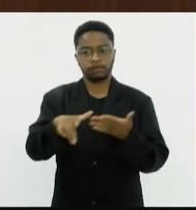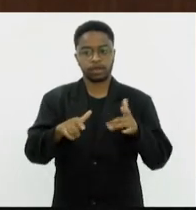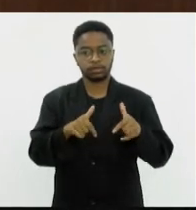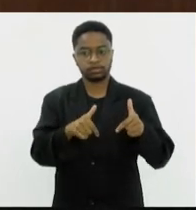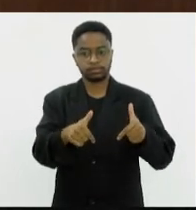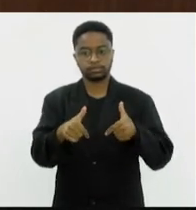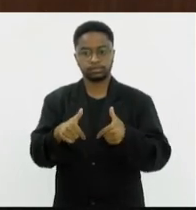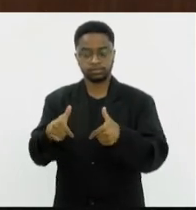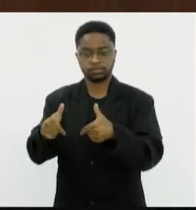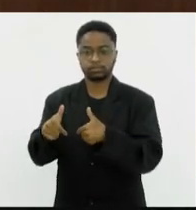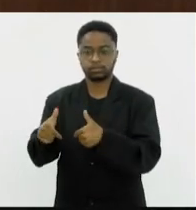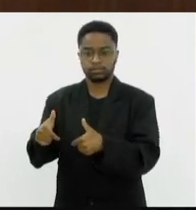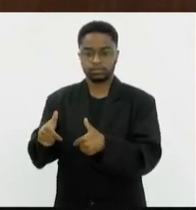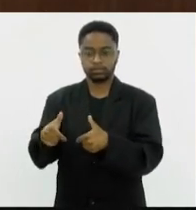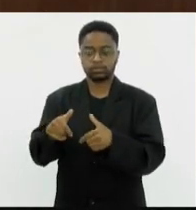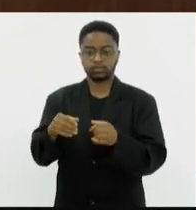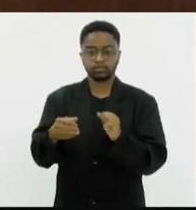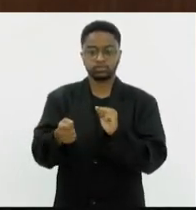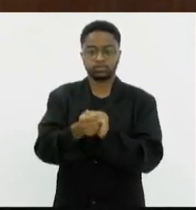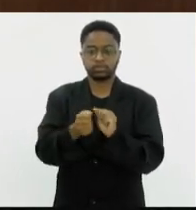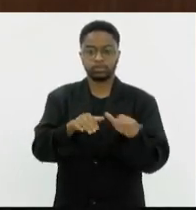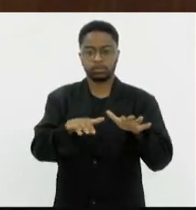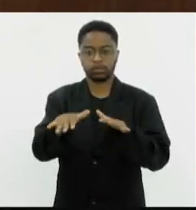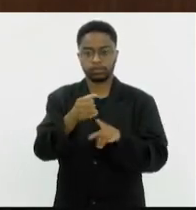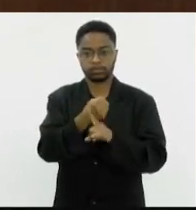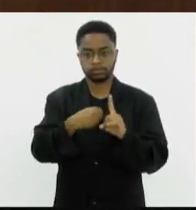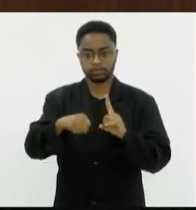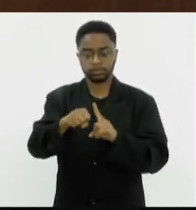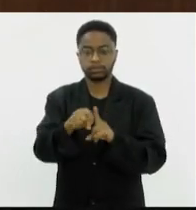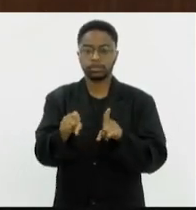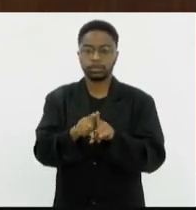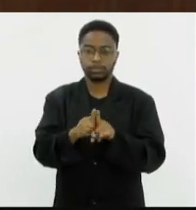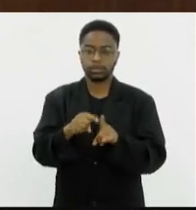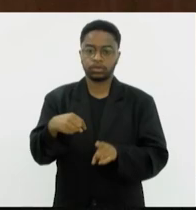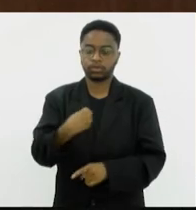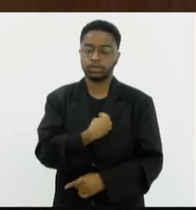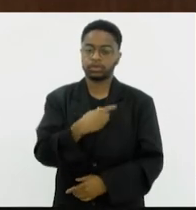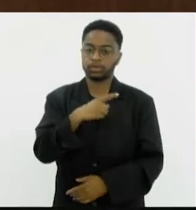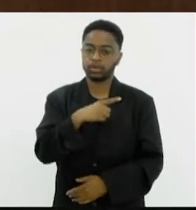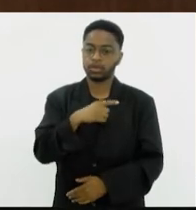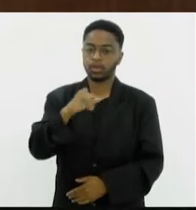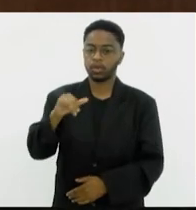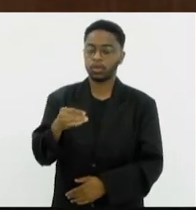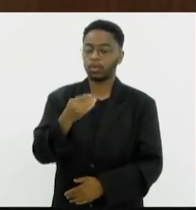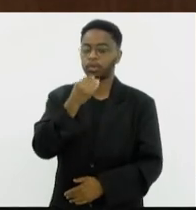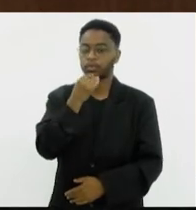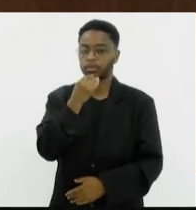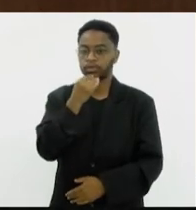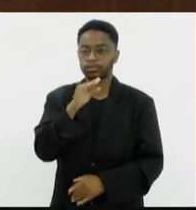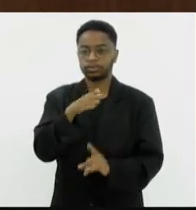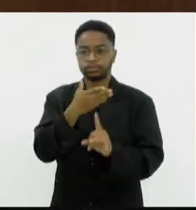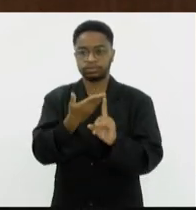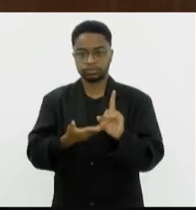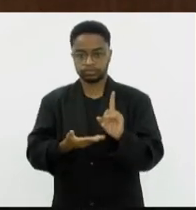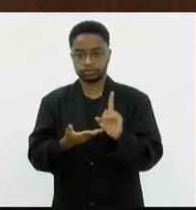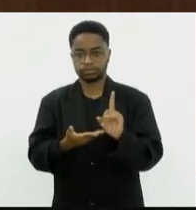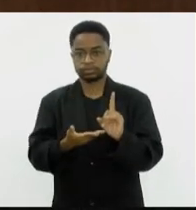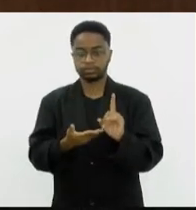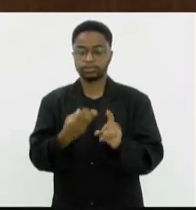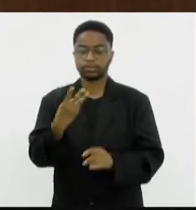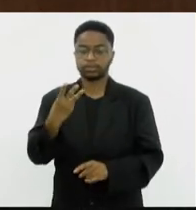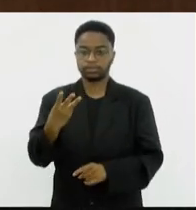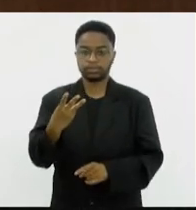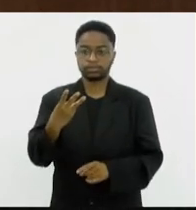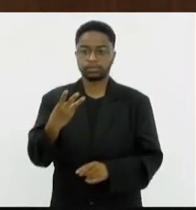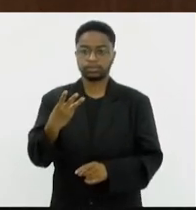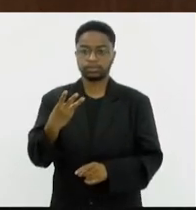de vários atuantes dos movimentos sociais. Nosso mandato também teve a oportunidade de homenagear três